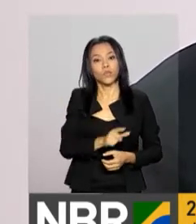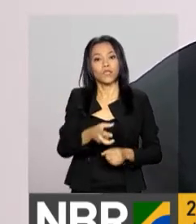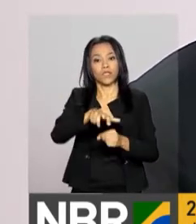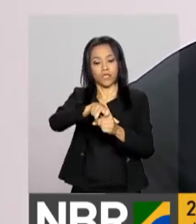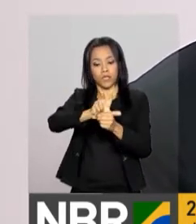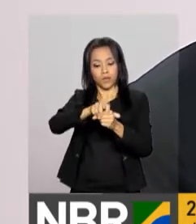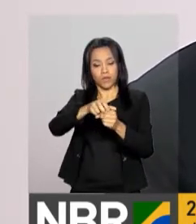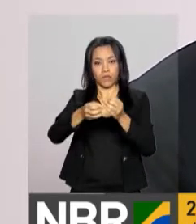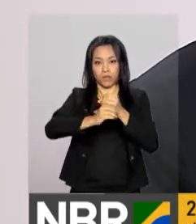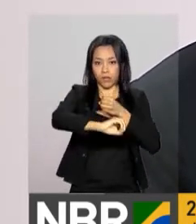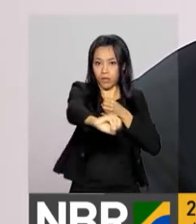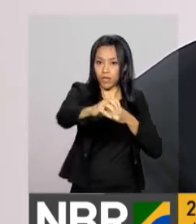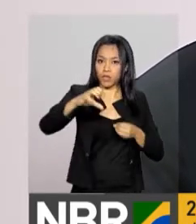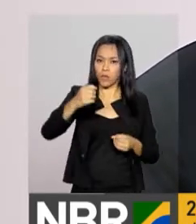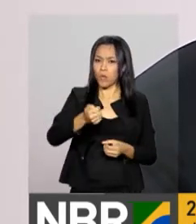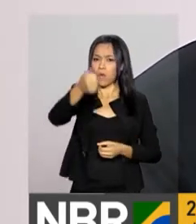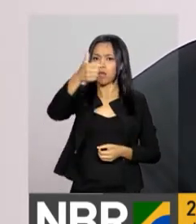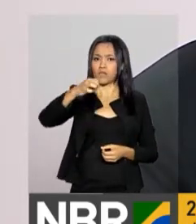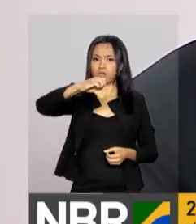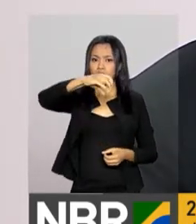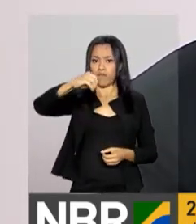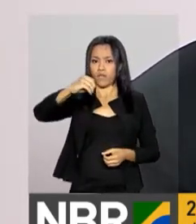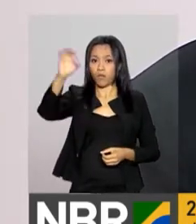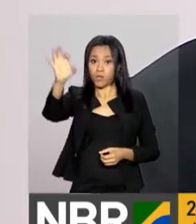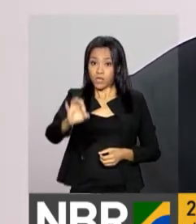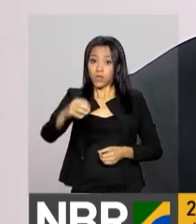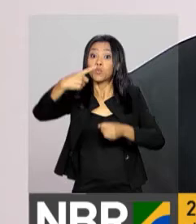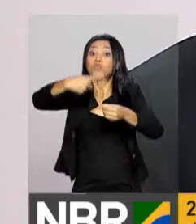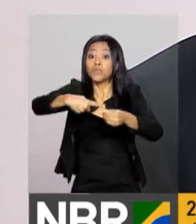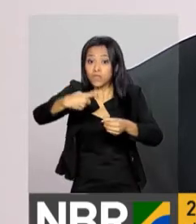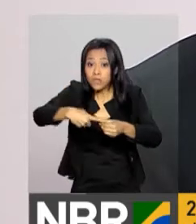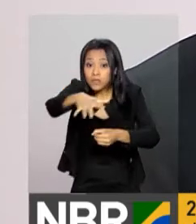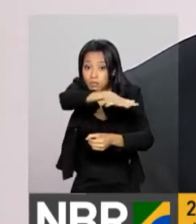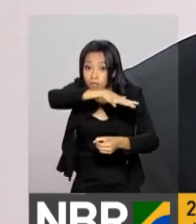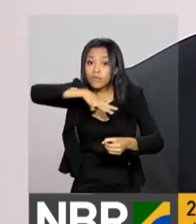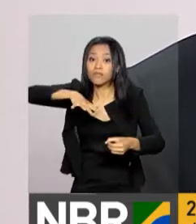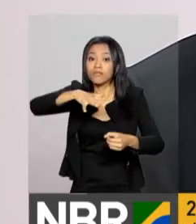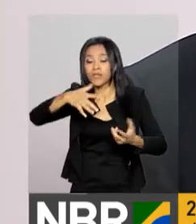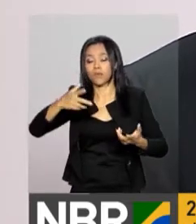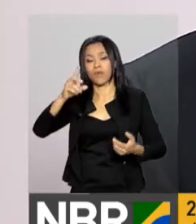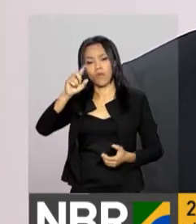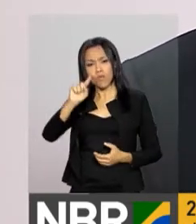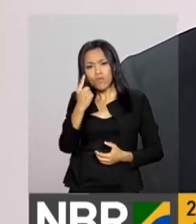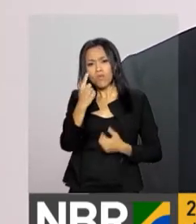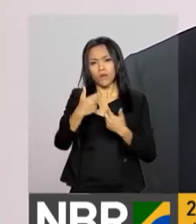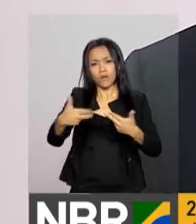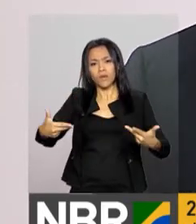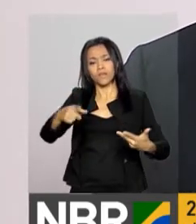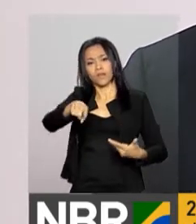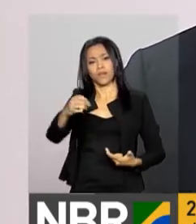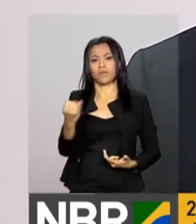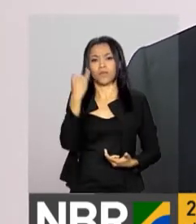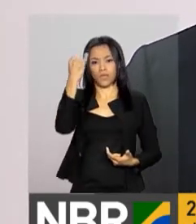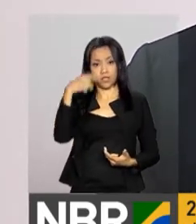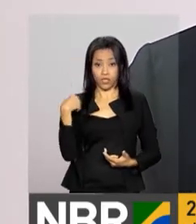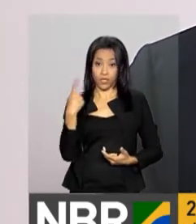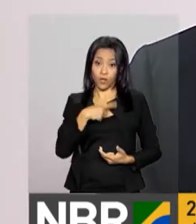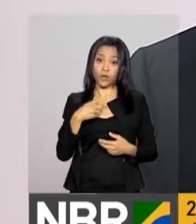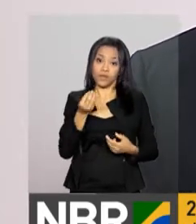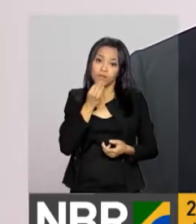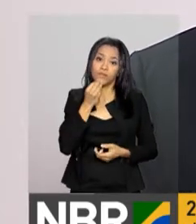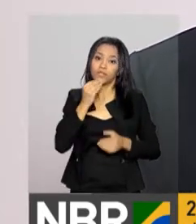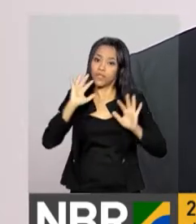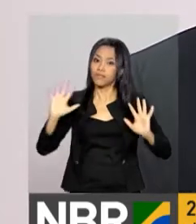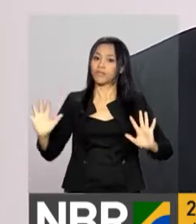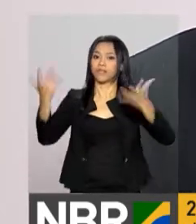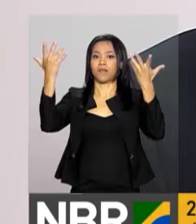90 por cento daquele município portanto o fato fundamental fato importante que nós haveríamos de comemorar como estamos